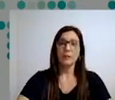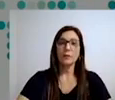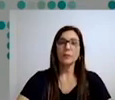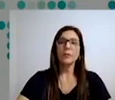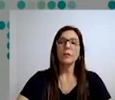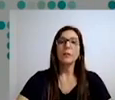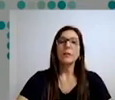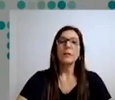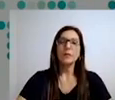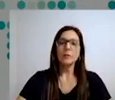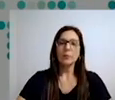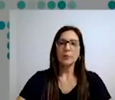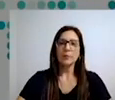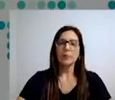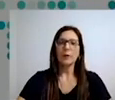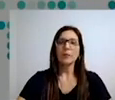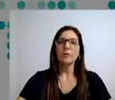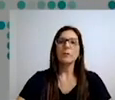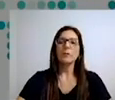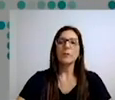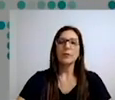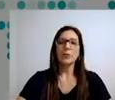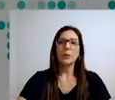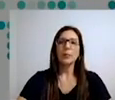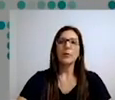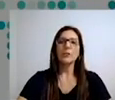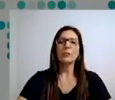vivos. E na nossa próxima aula nós vamos falar sobre a